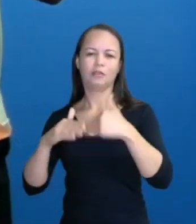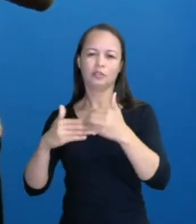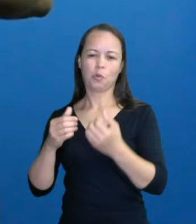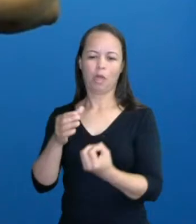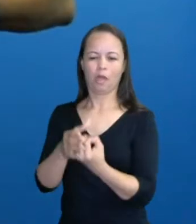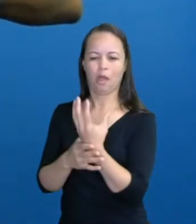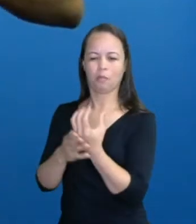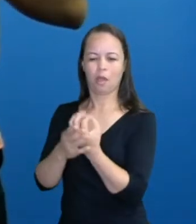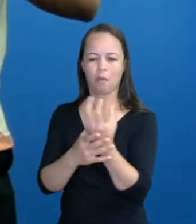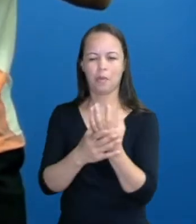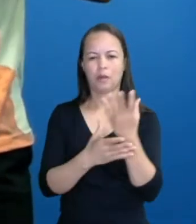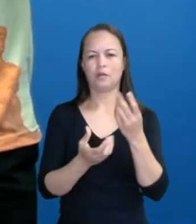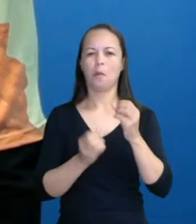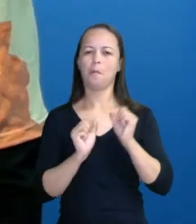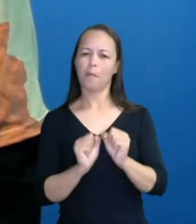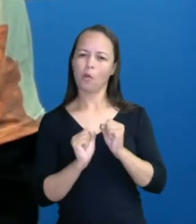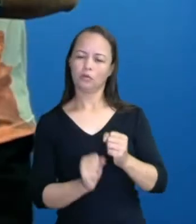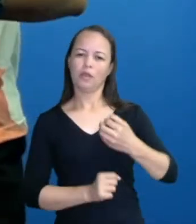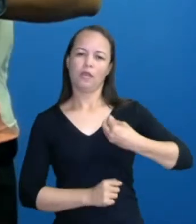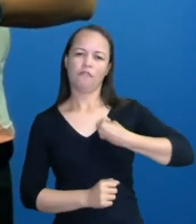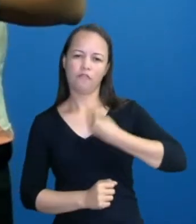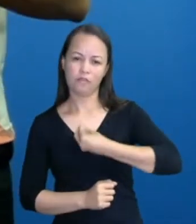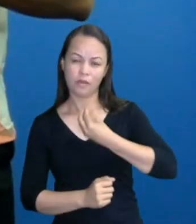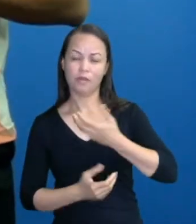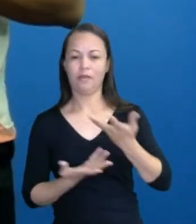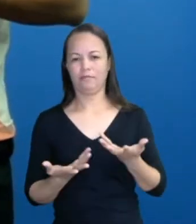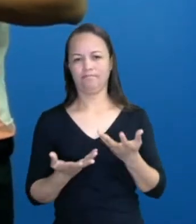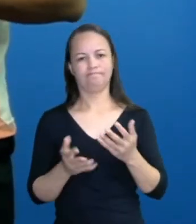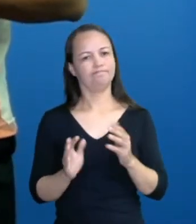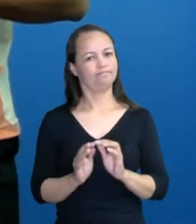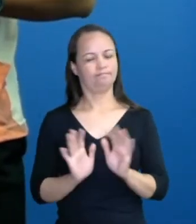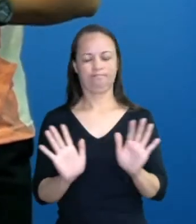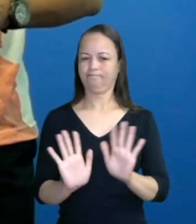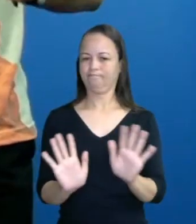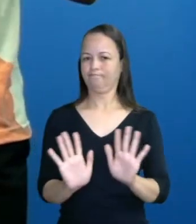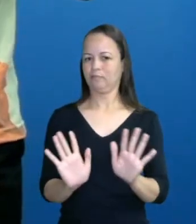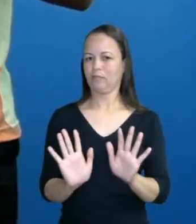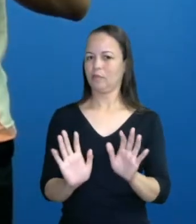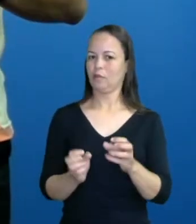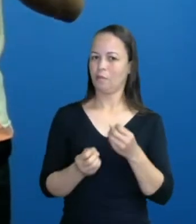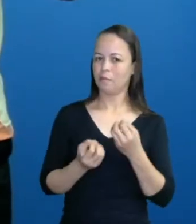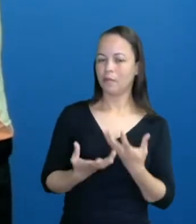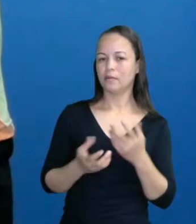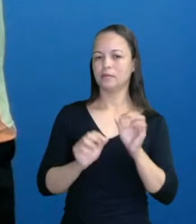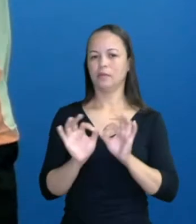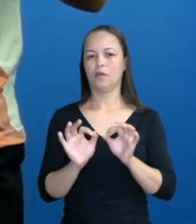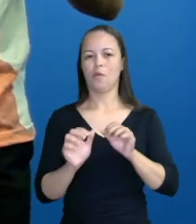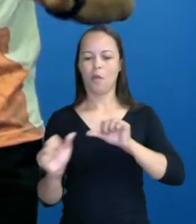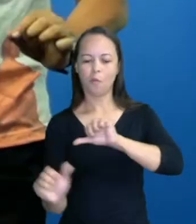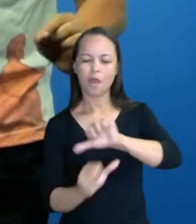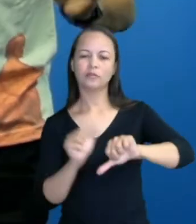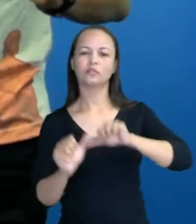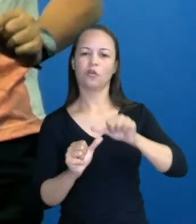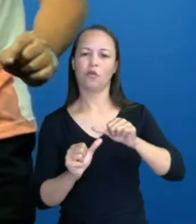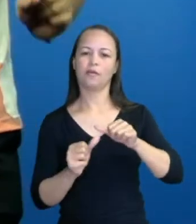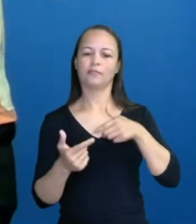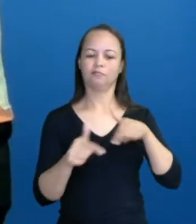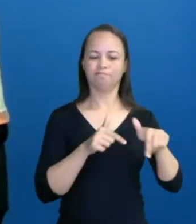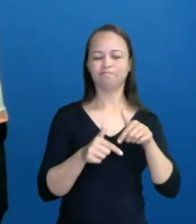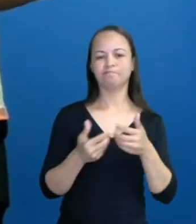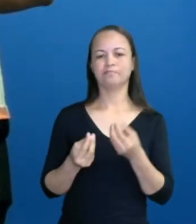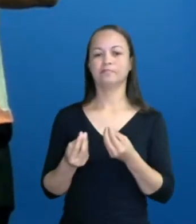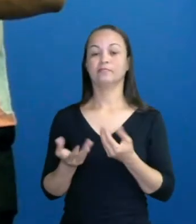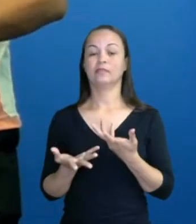produzir, para eles poderem viver, enfim. Bem, não é bem assim. Há uma troca de favores. Essa troca é chamada